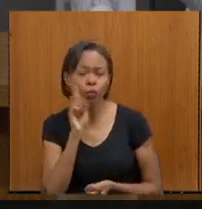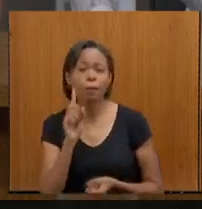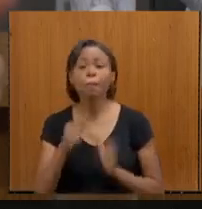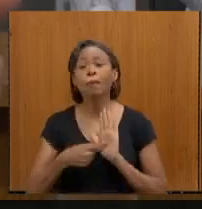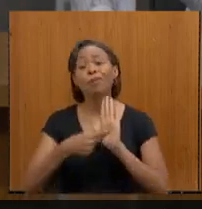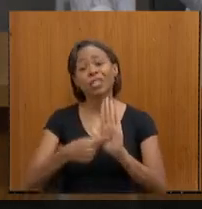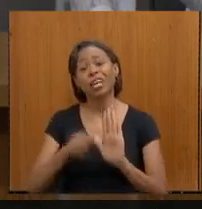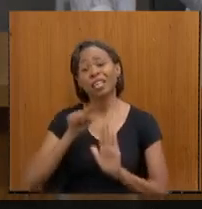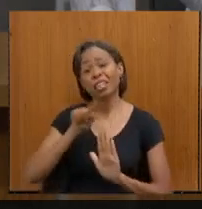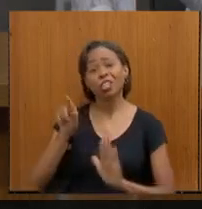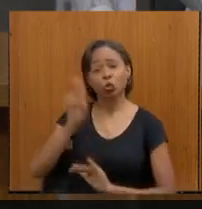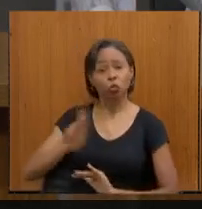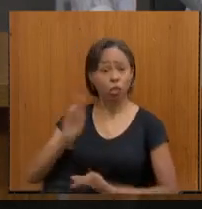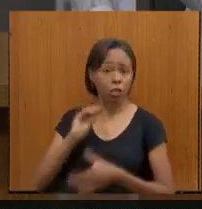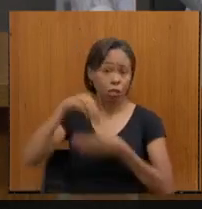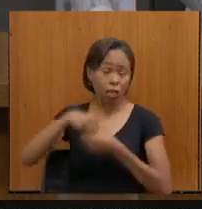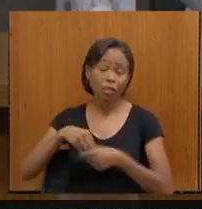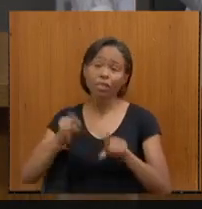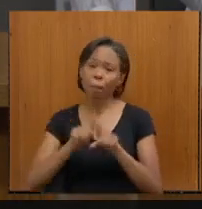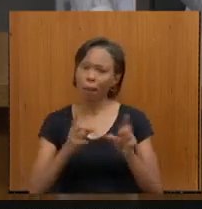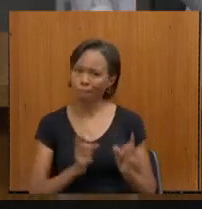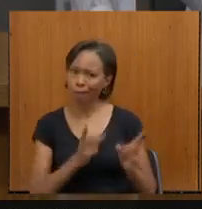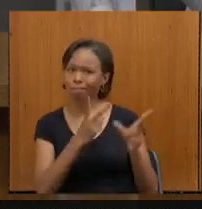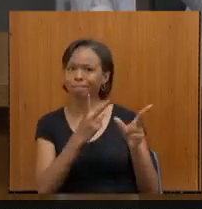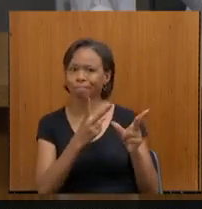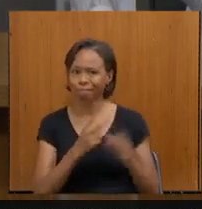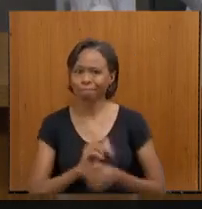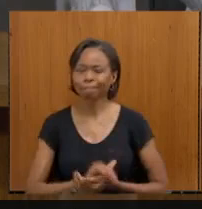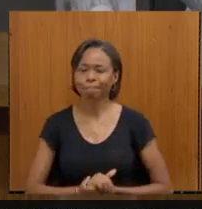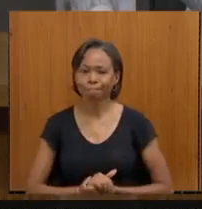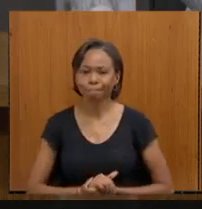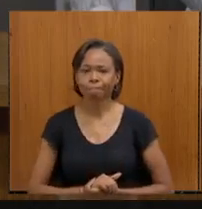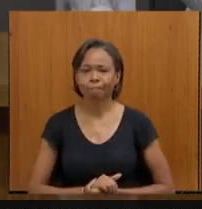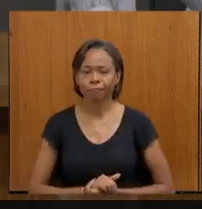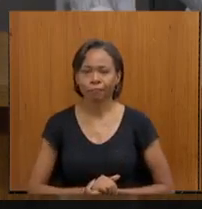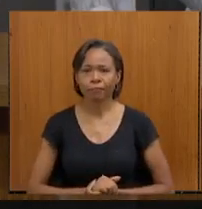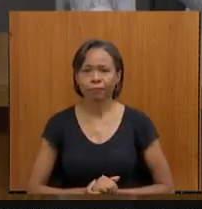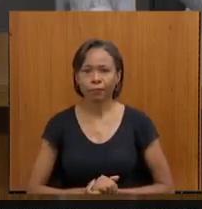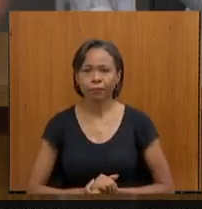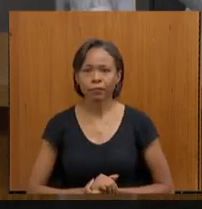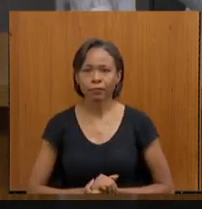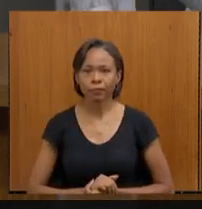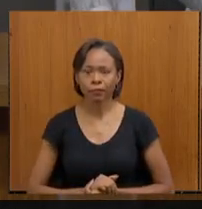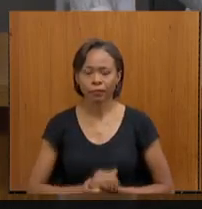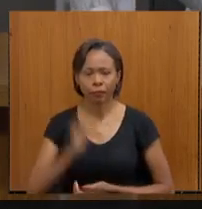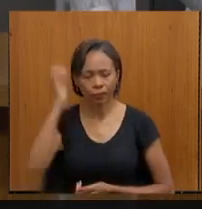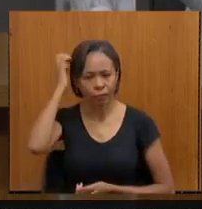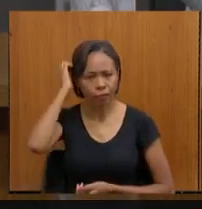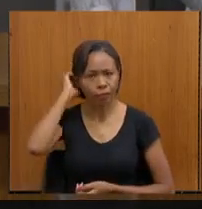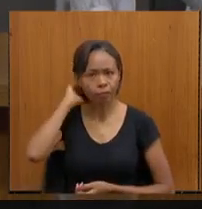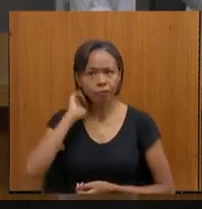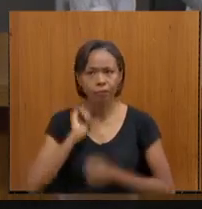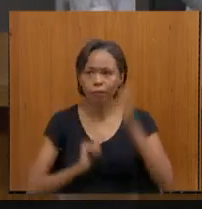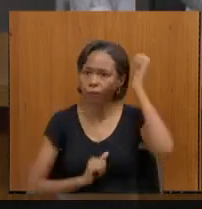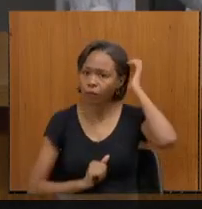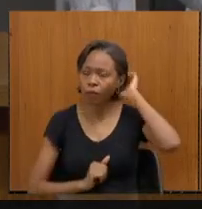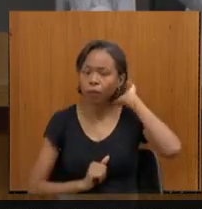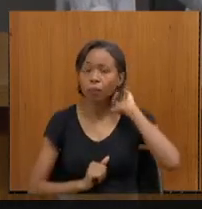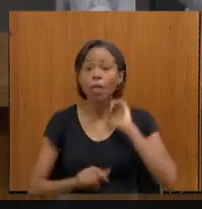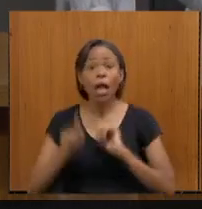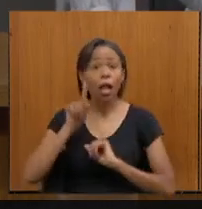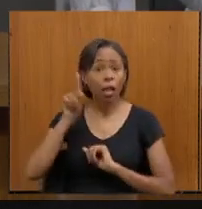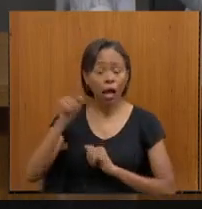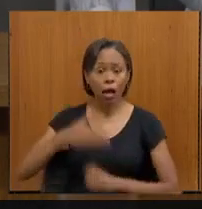uso interno e obviamente para entrar no mercado de exportação a próxima celular e só de